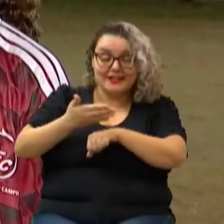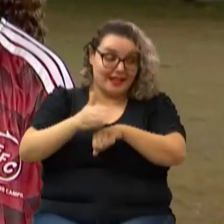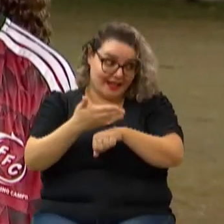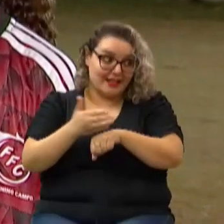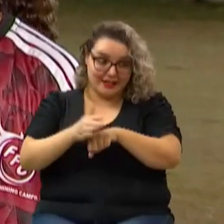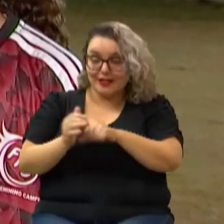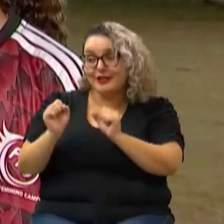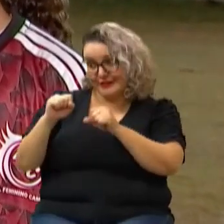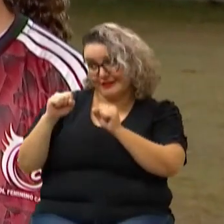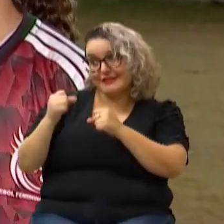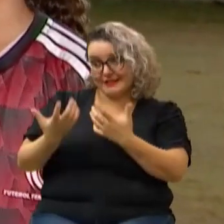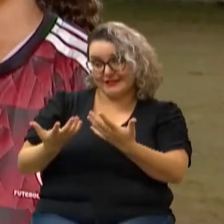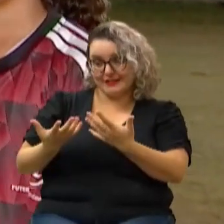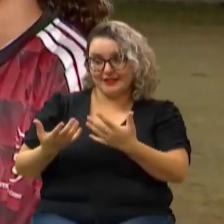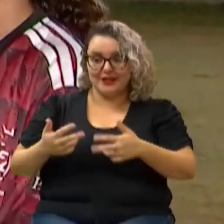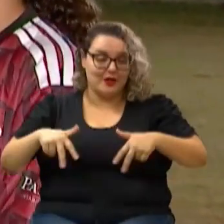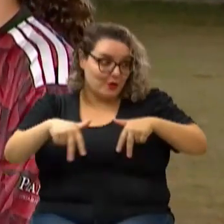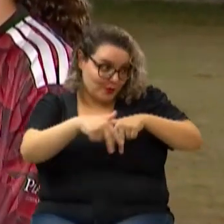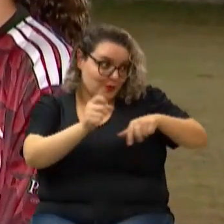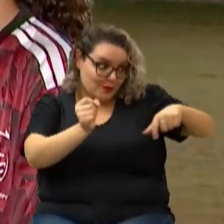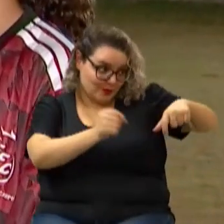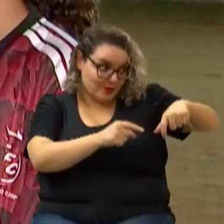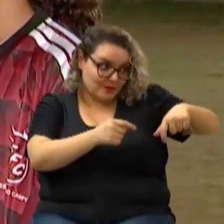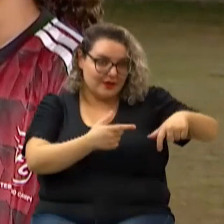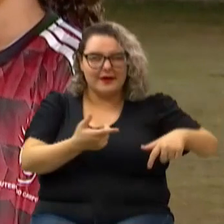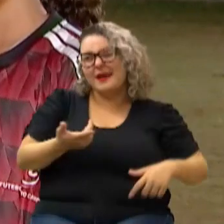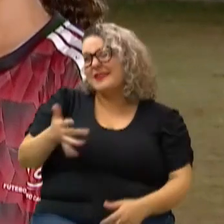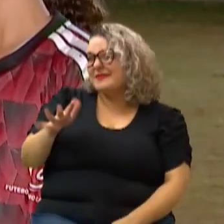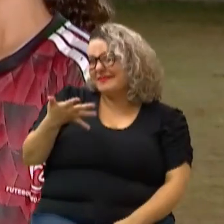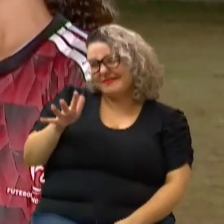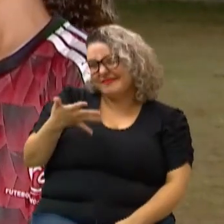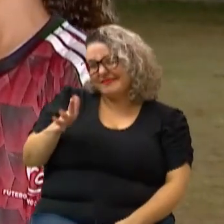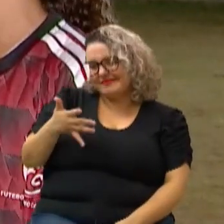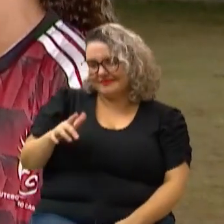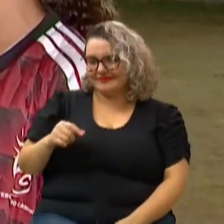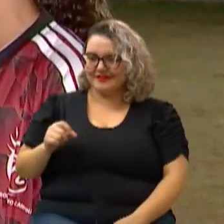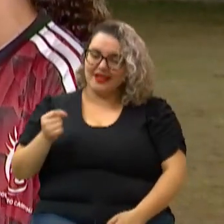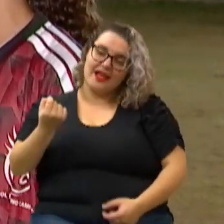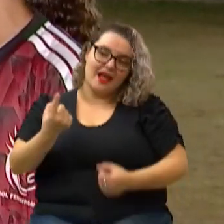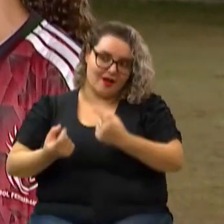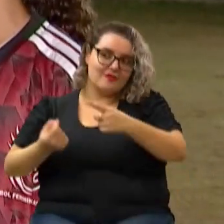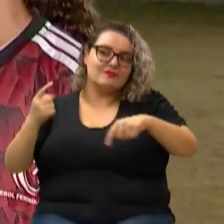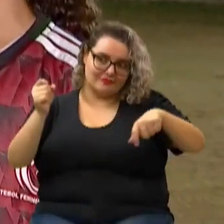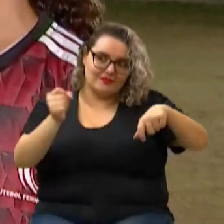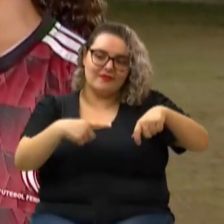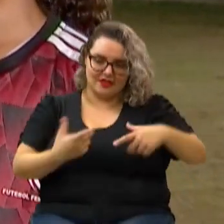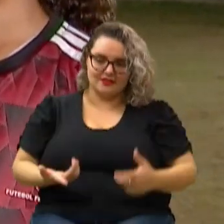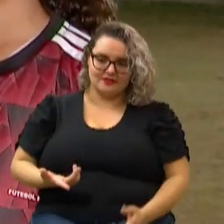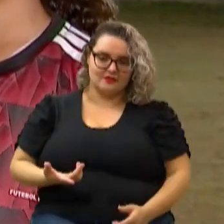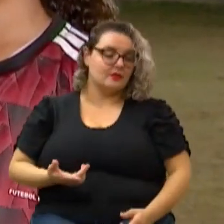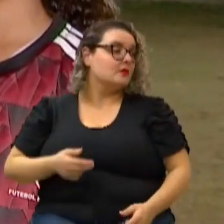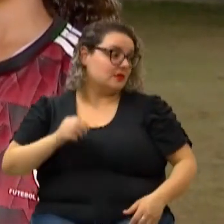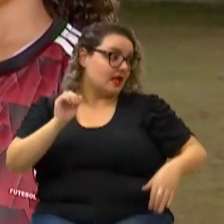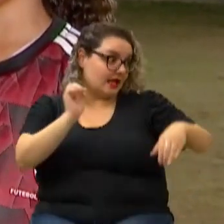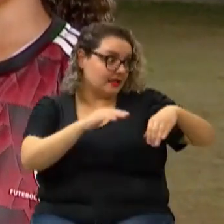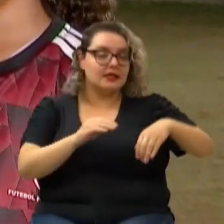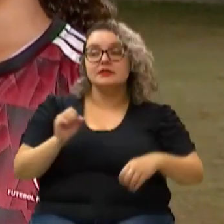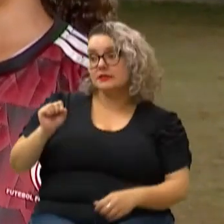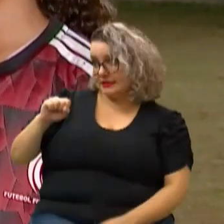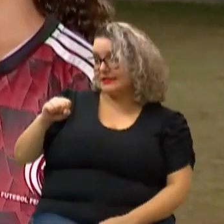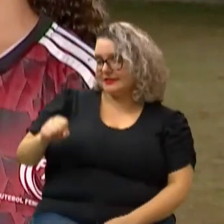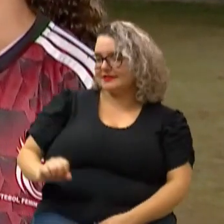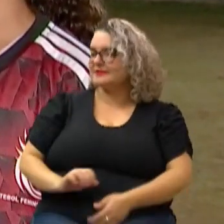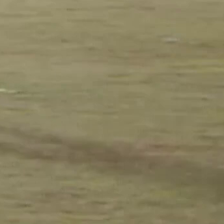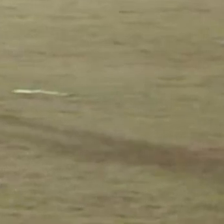tá treinando bastante? Sim. Marca muito gol? Não muito, mas eu faço alguns. Mas você é